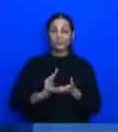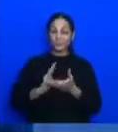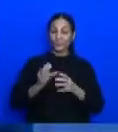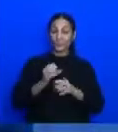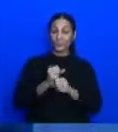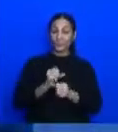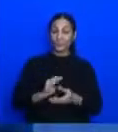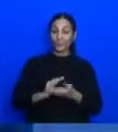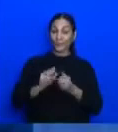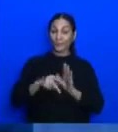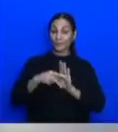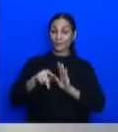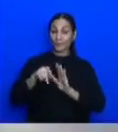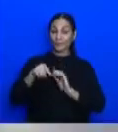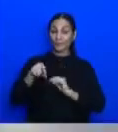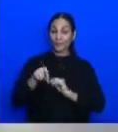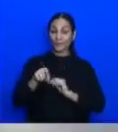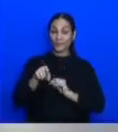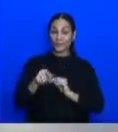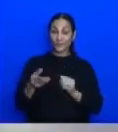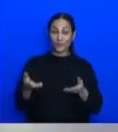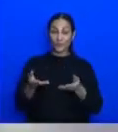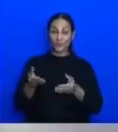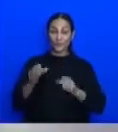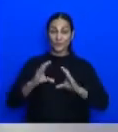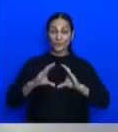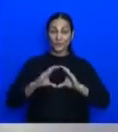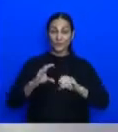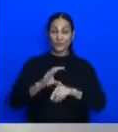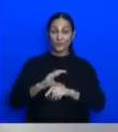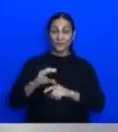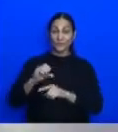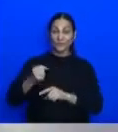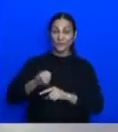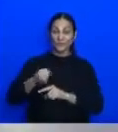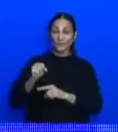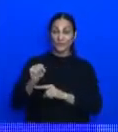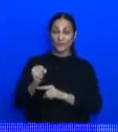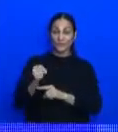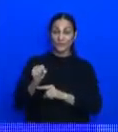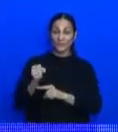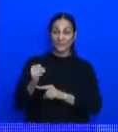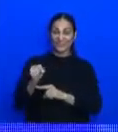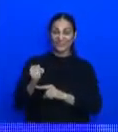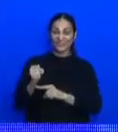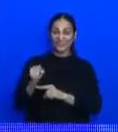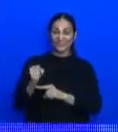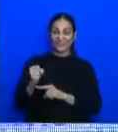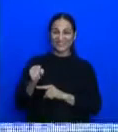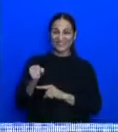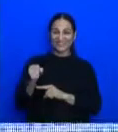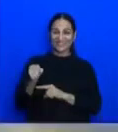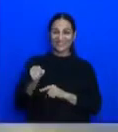pode sair para você. Bola cinza, número 8.